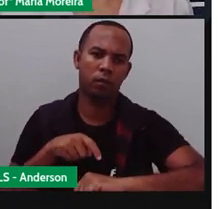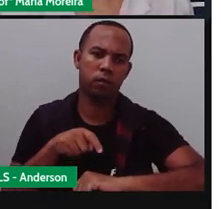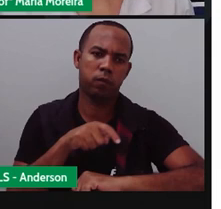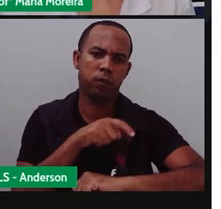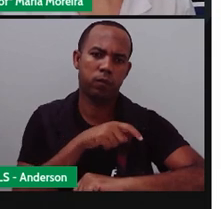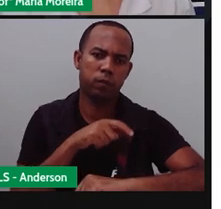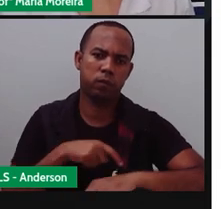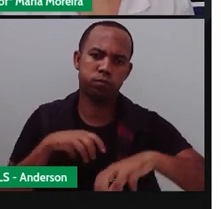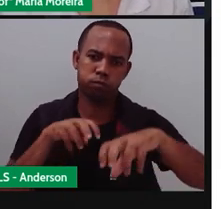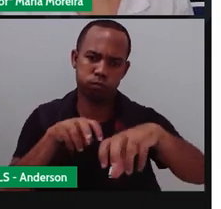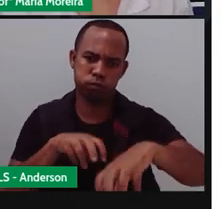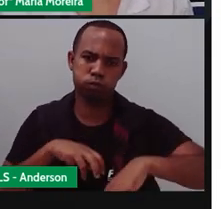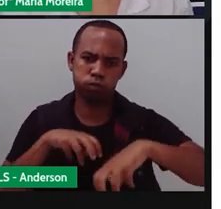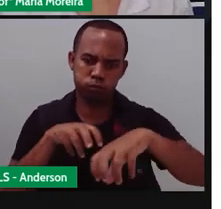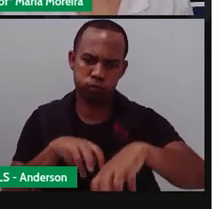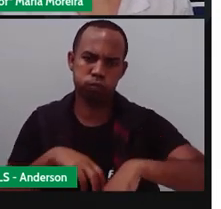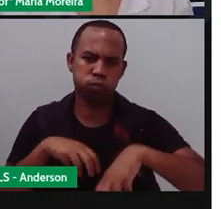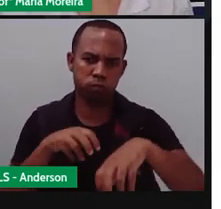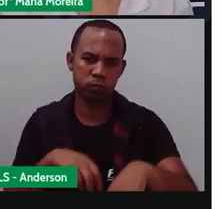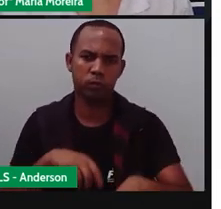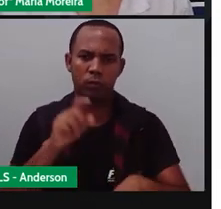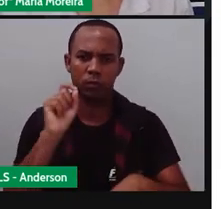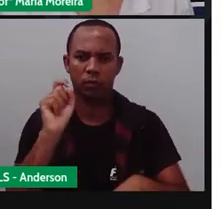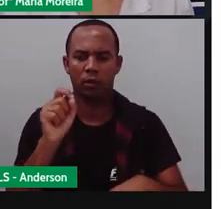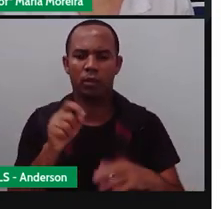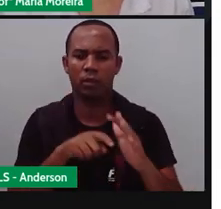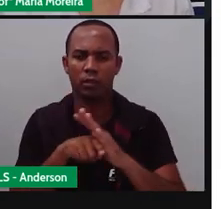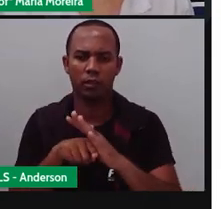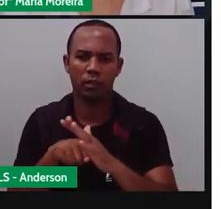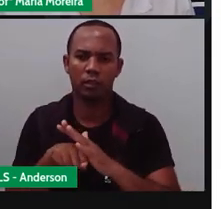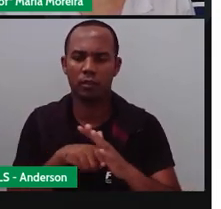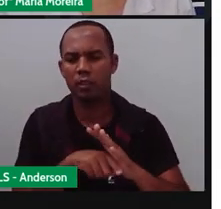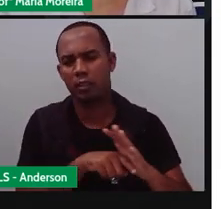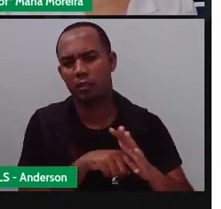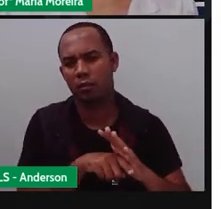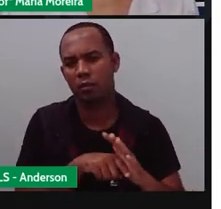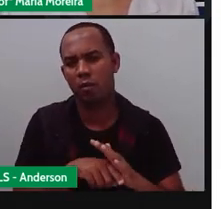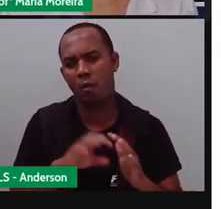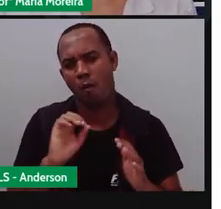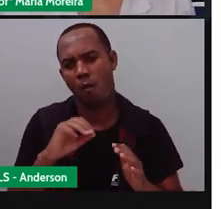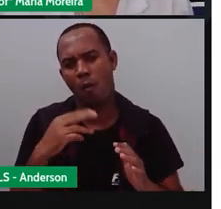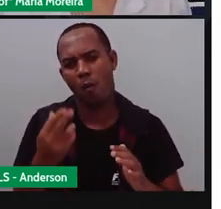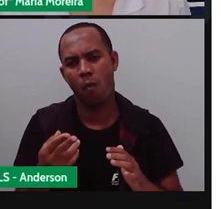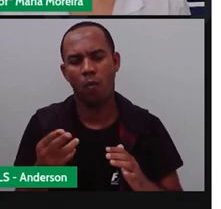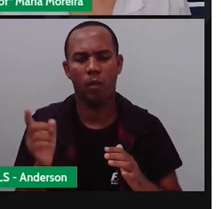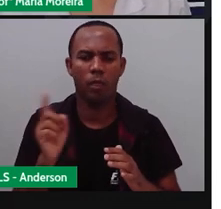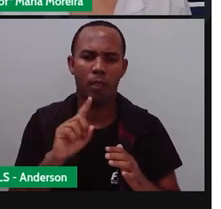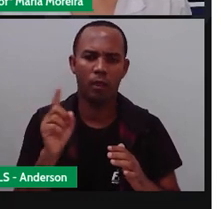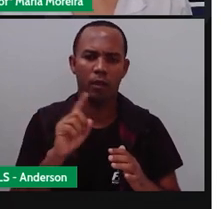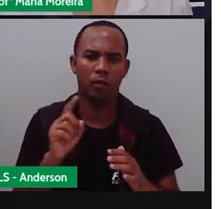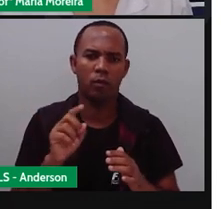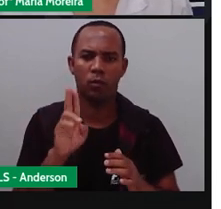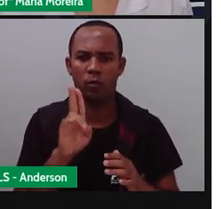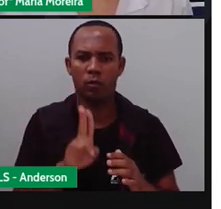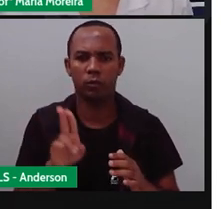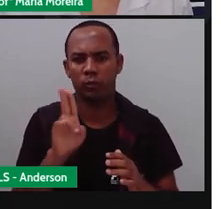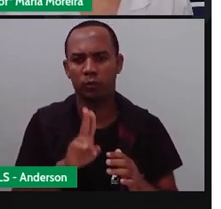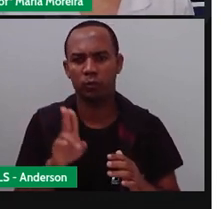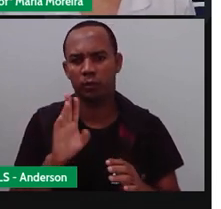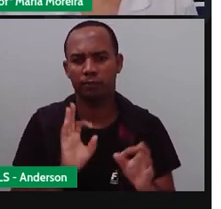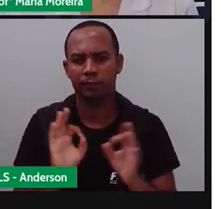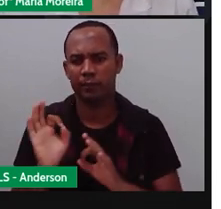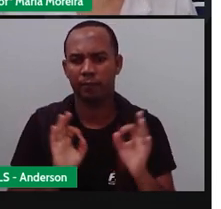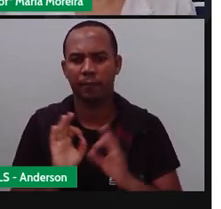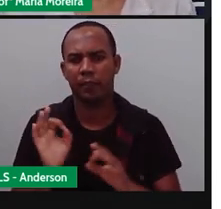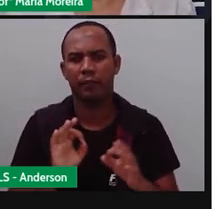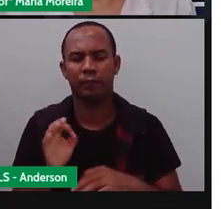ativa podendo ser o que analisado né a necessidade ou não de manutenção Então